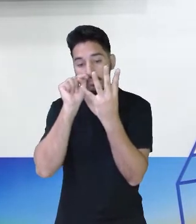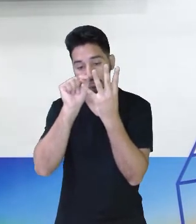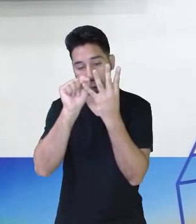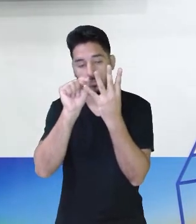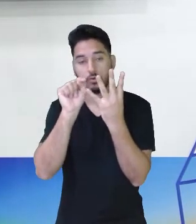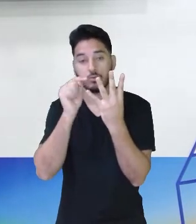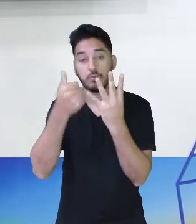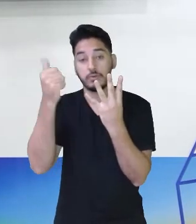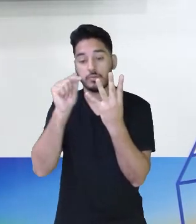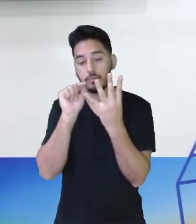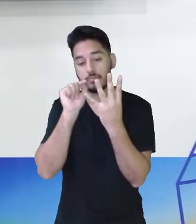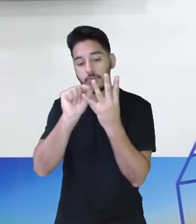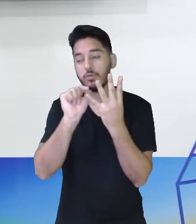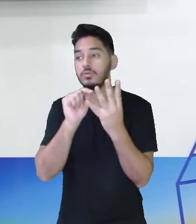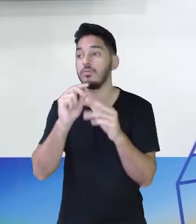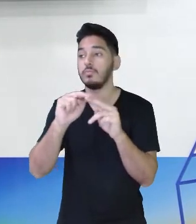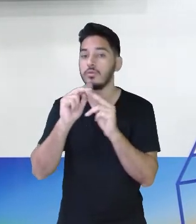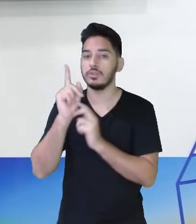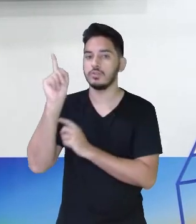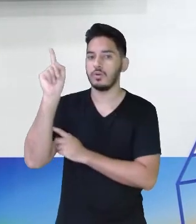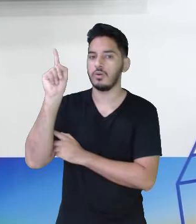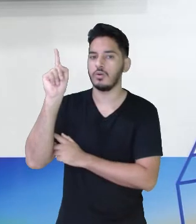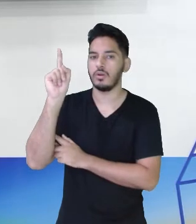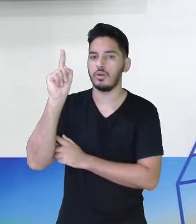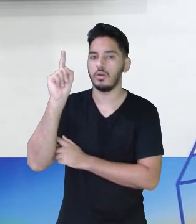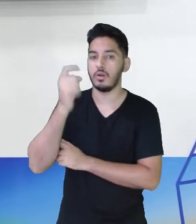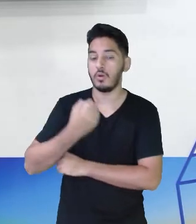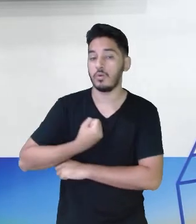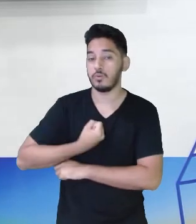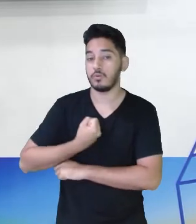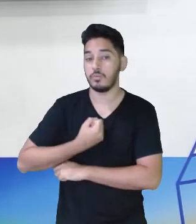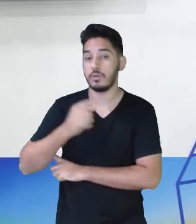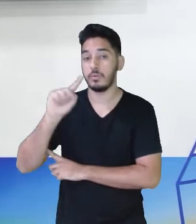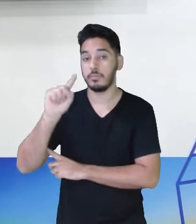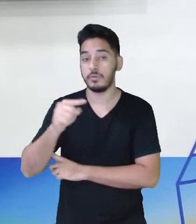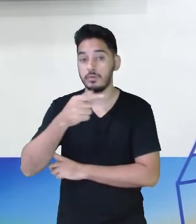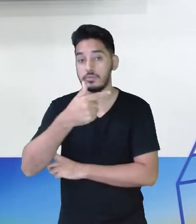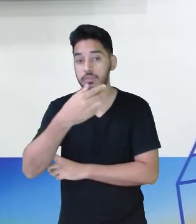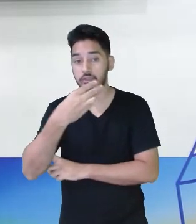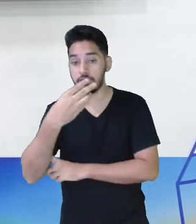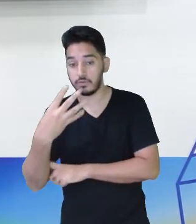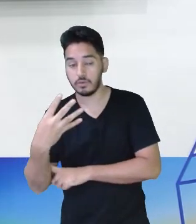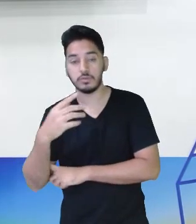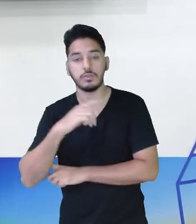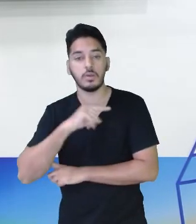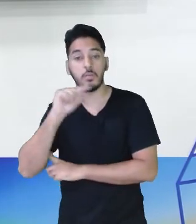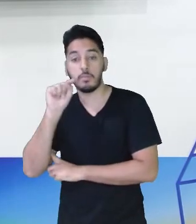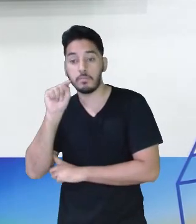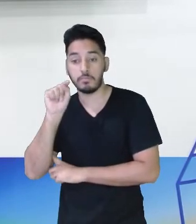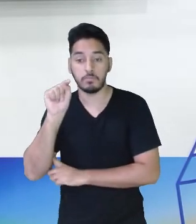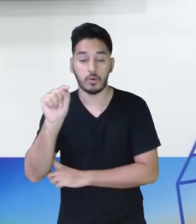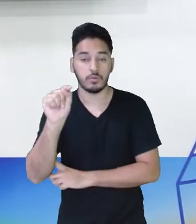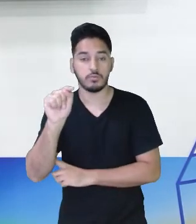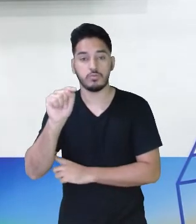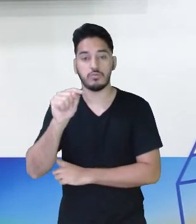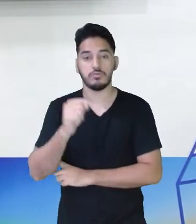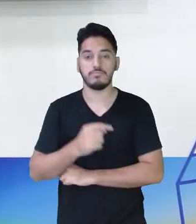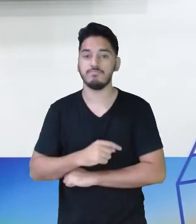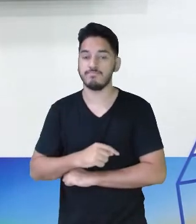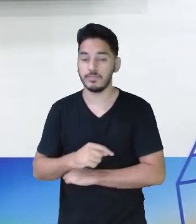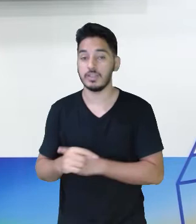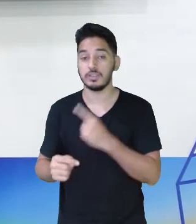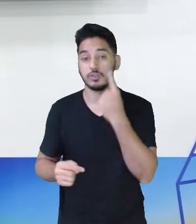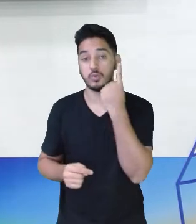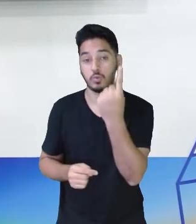meu primeiro ponto. Por isso que esse número 1234 tem um ponto depois do 1. Esse